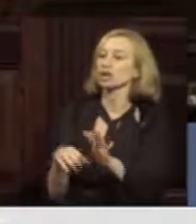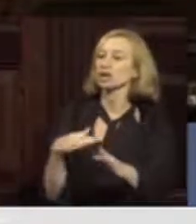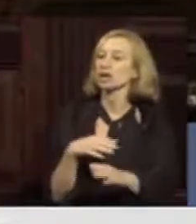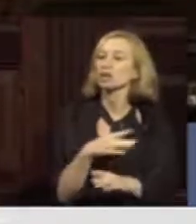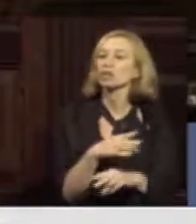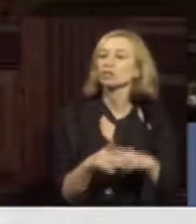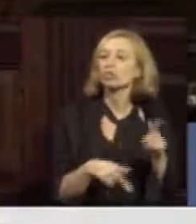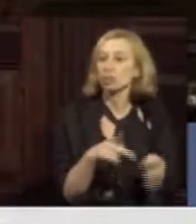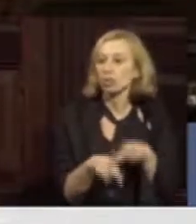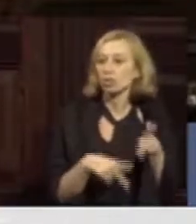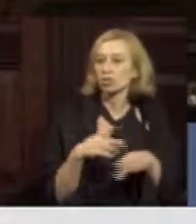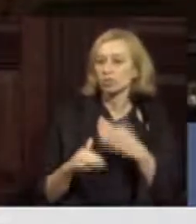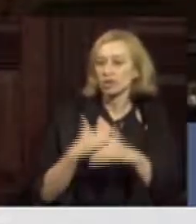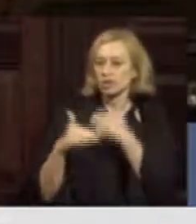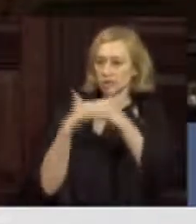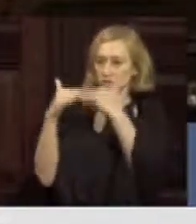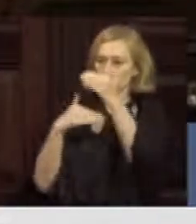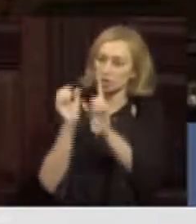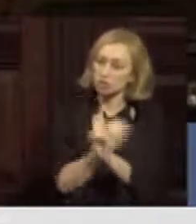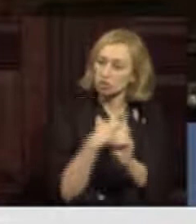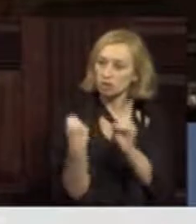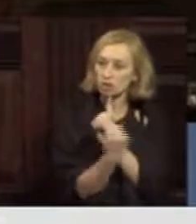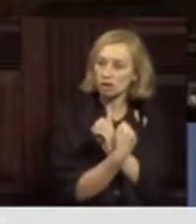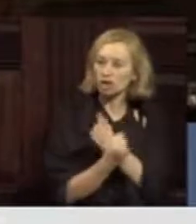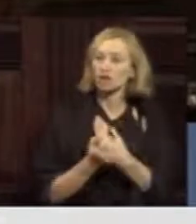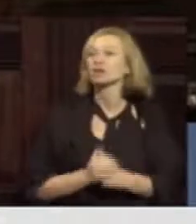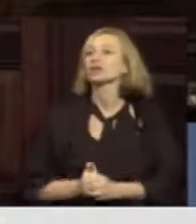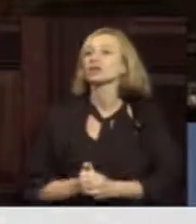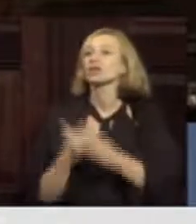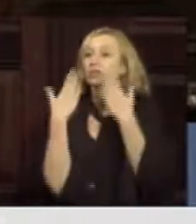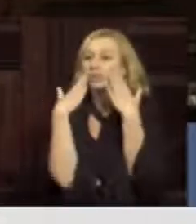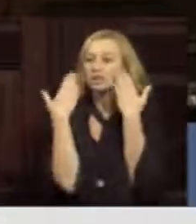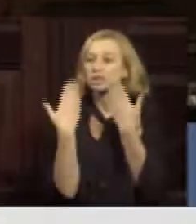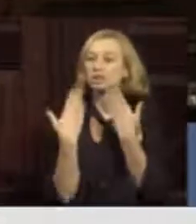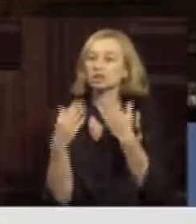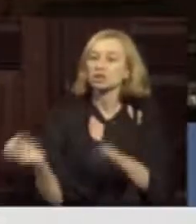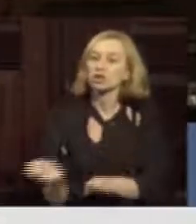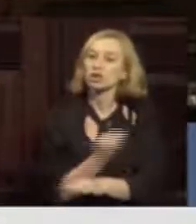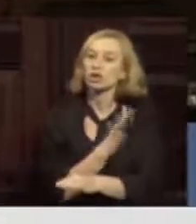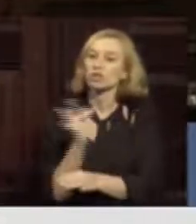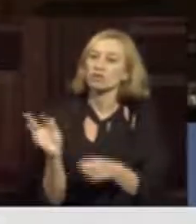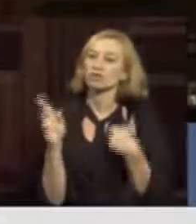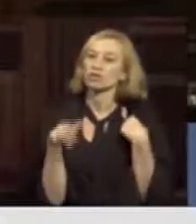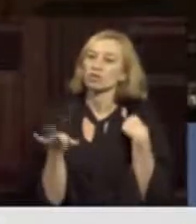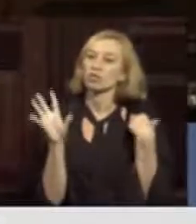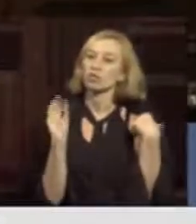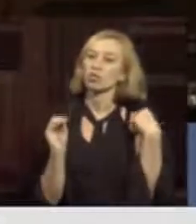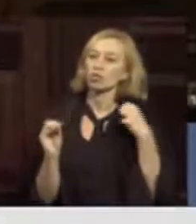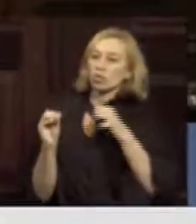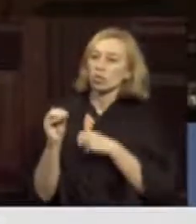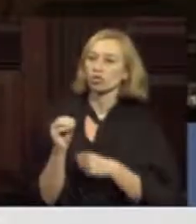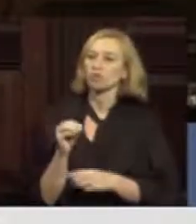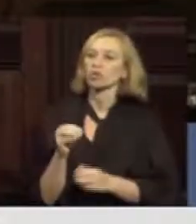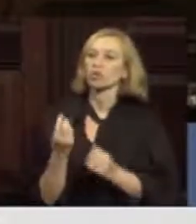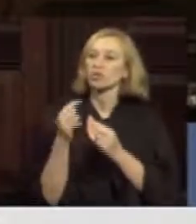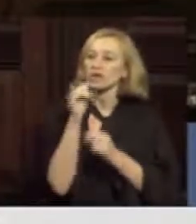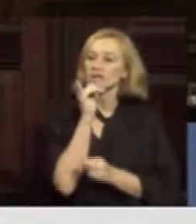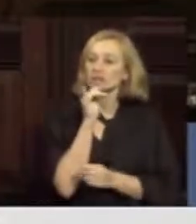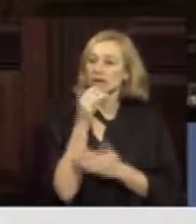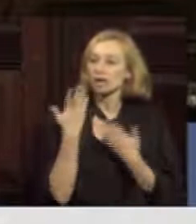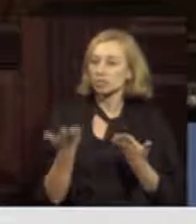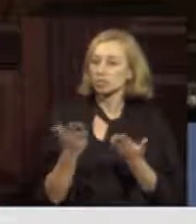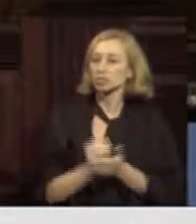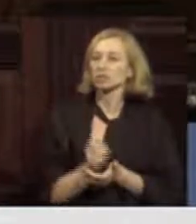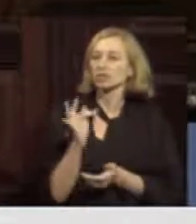possibilidade de um desenvolvimento social. Quando se apresenta Nova Friburgo como um exemplo dos incentivos